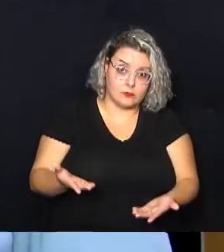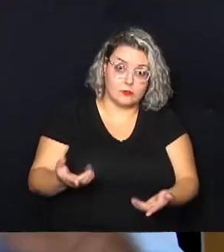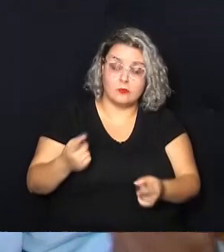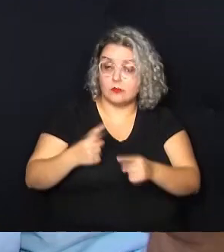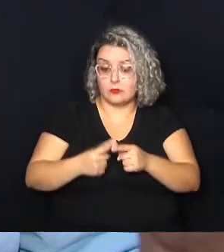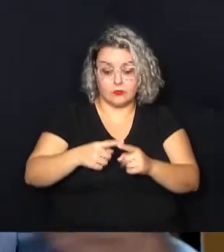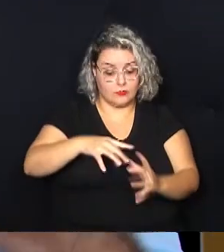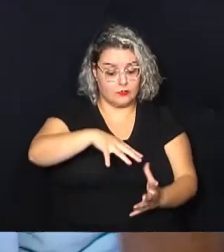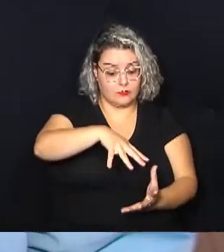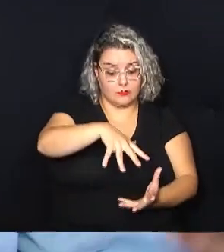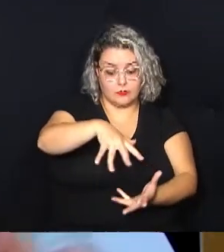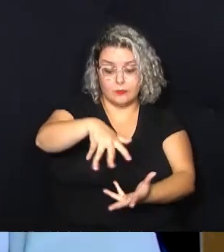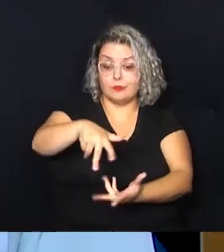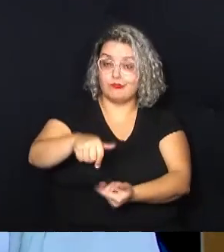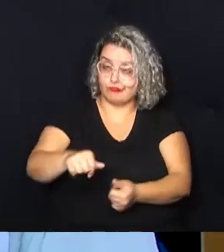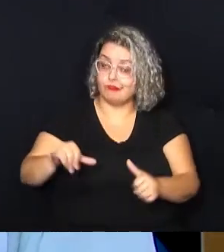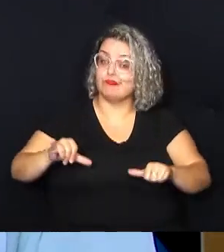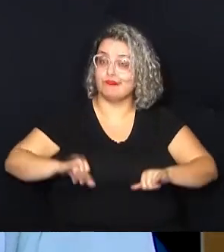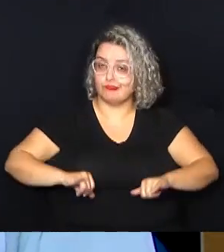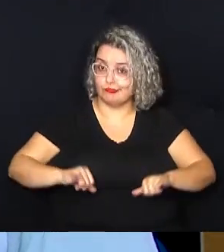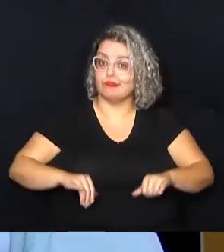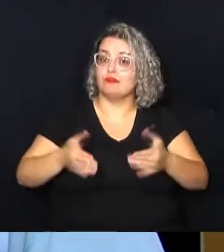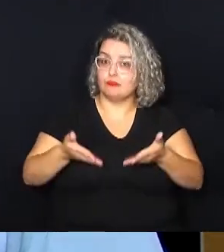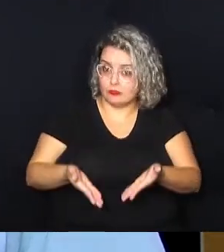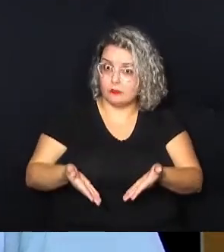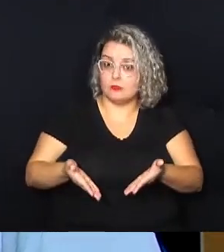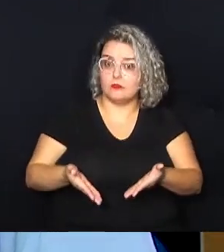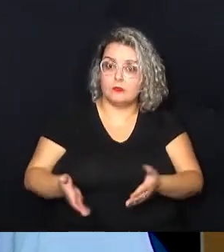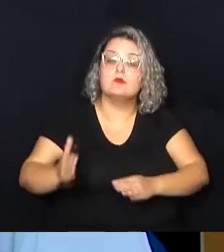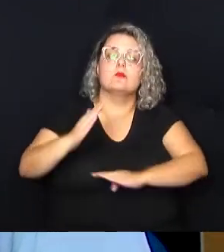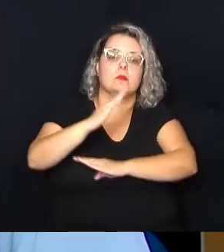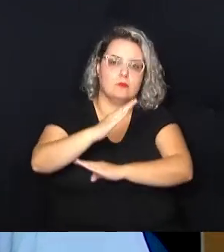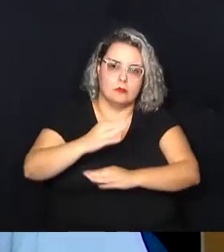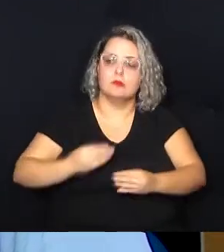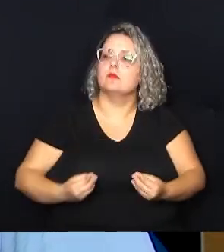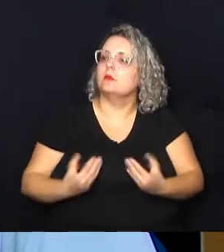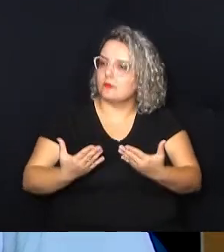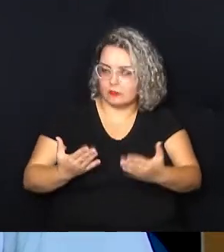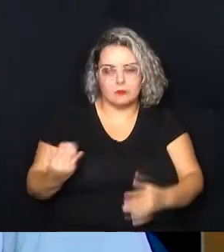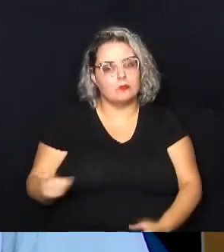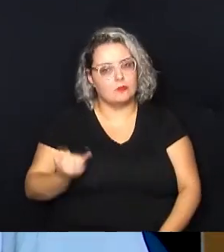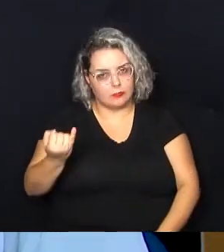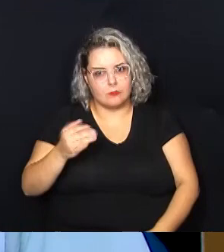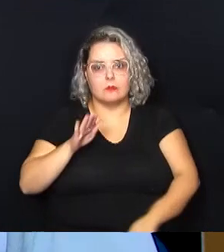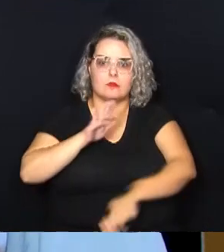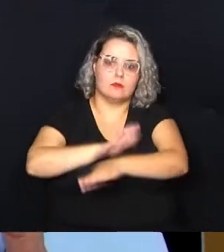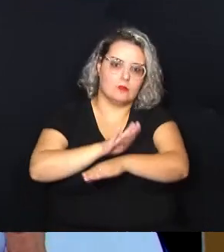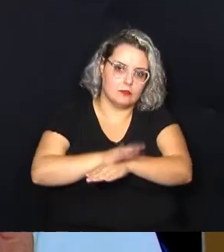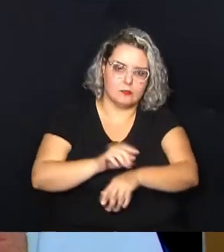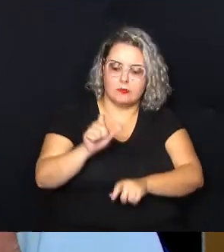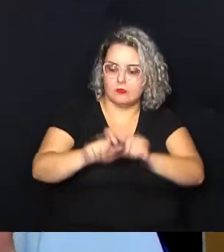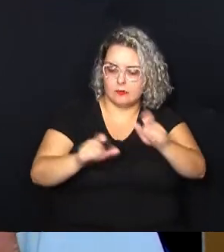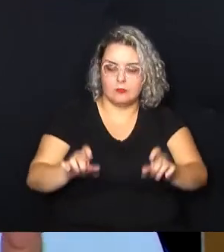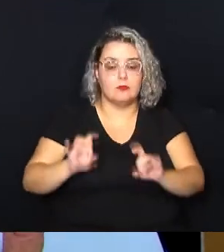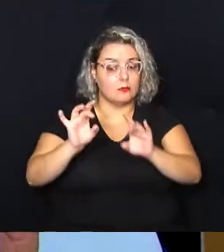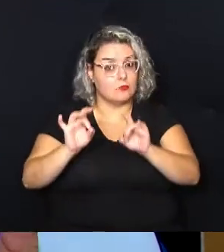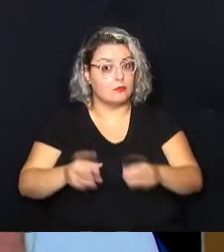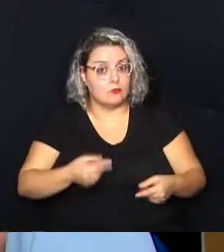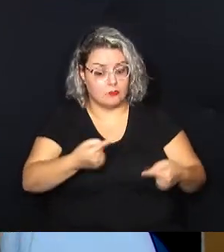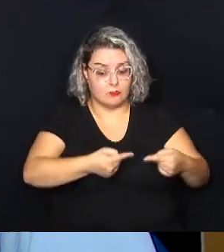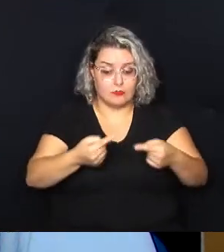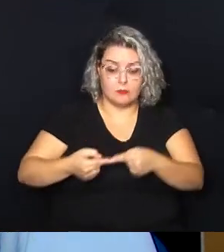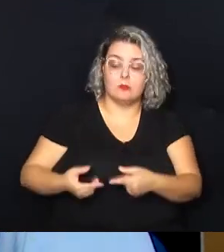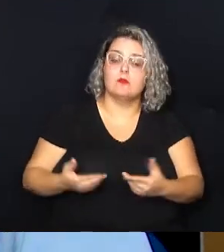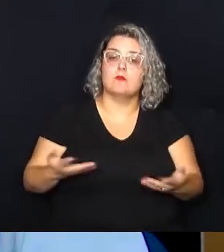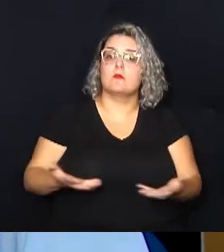né porque o planeta inteiro sofre com isso e certamente a câmara vai dar a sua contribuição trazendo especialistas